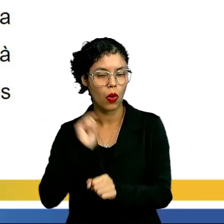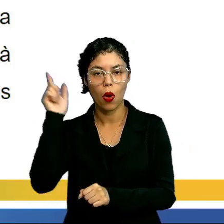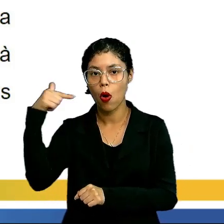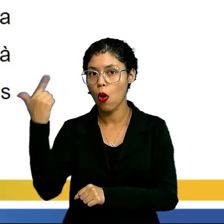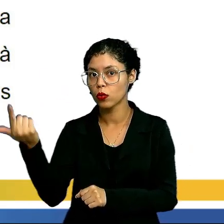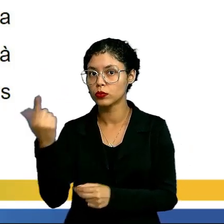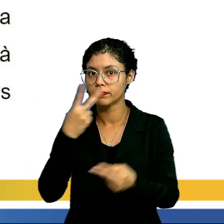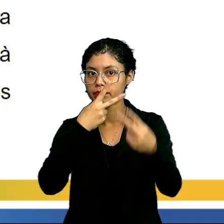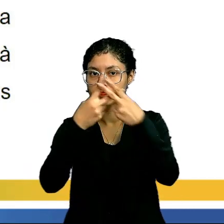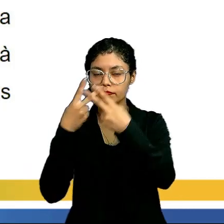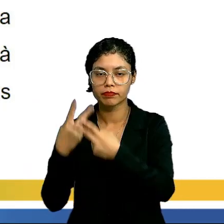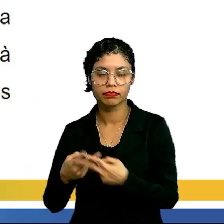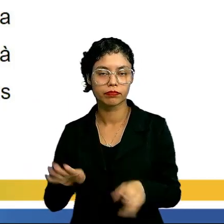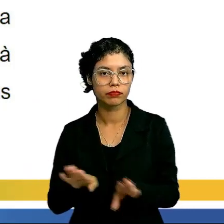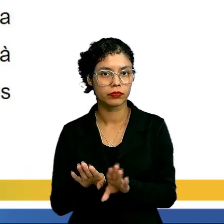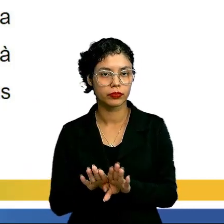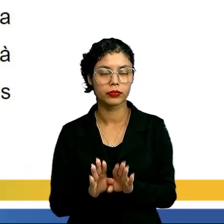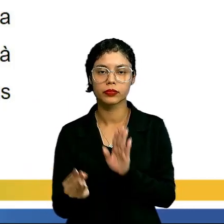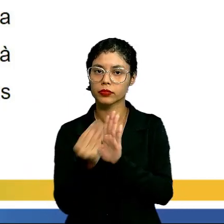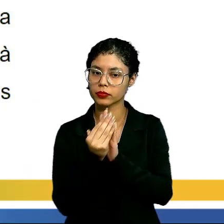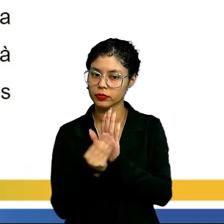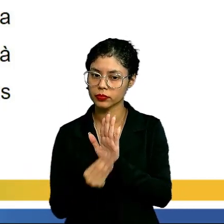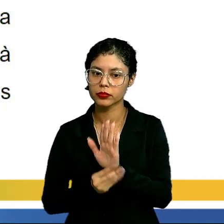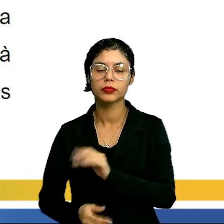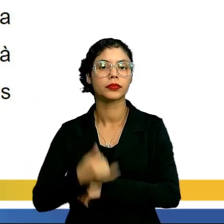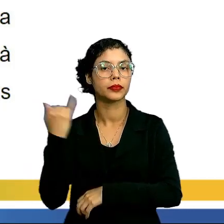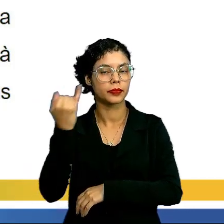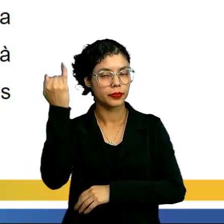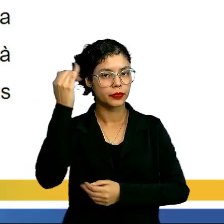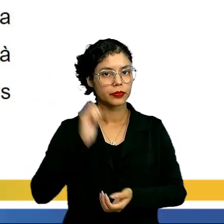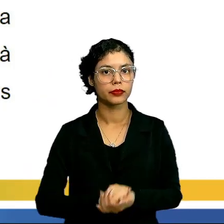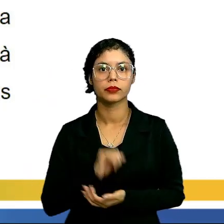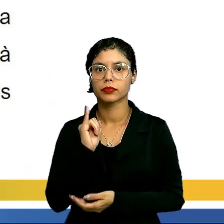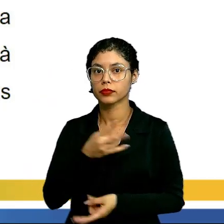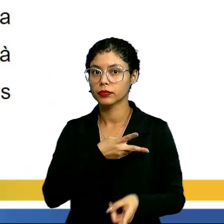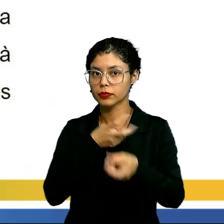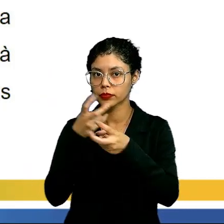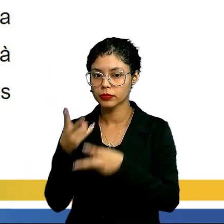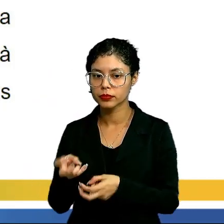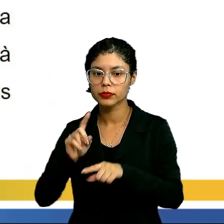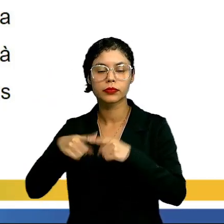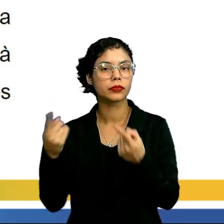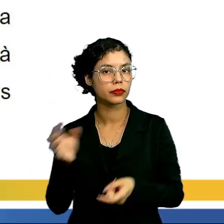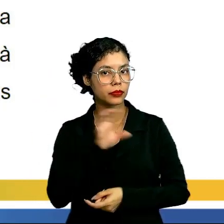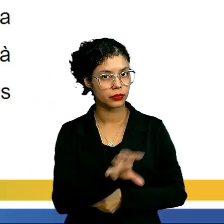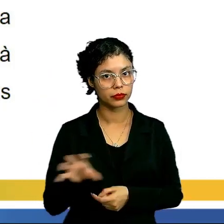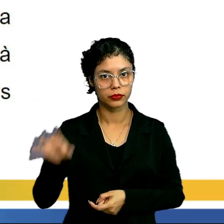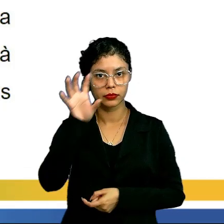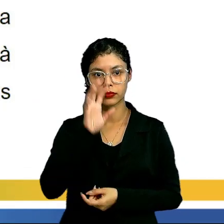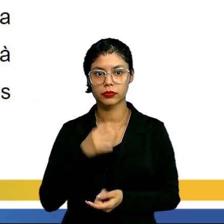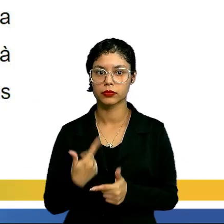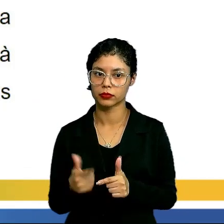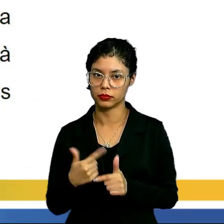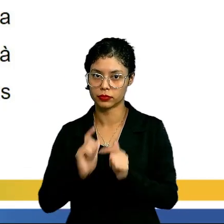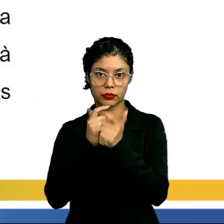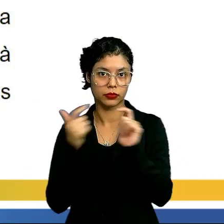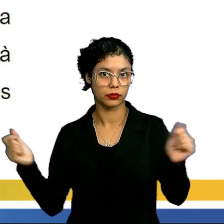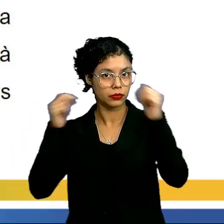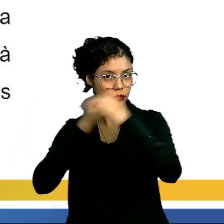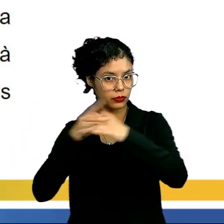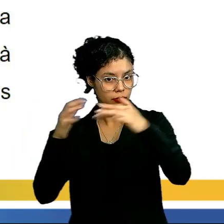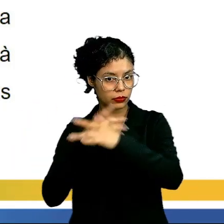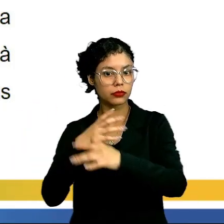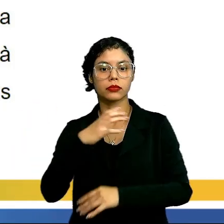outras prisões também é um dos fatores. E assim, não sei se vocês perceberam, mas as regiões mais afetadas são os grandes centros,